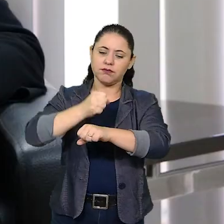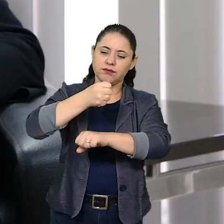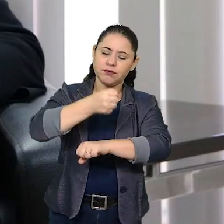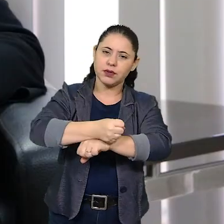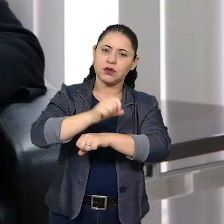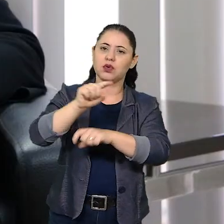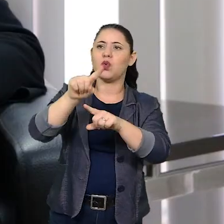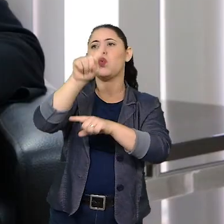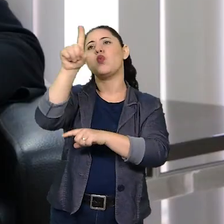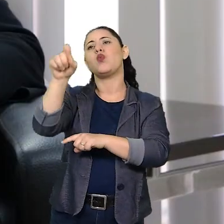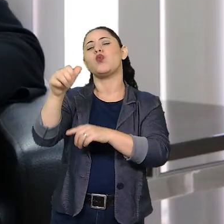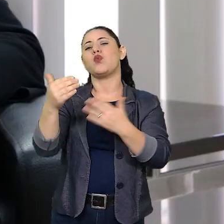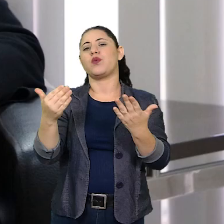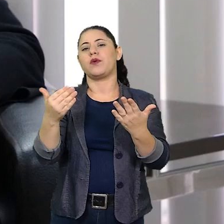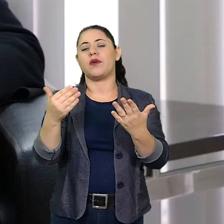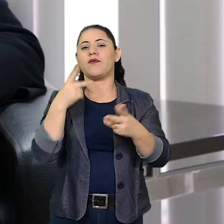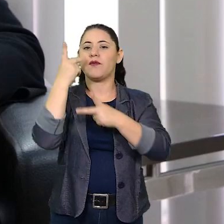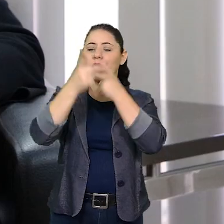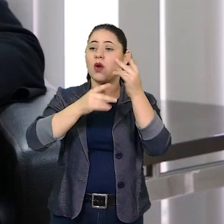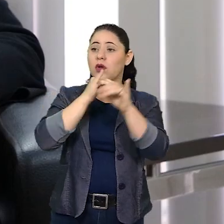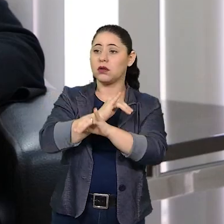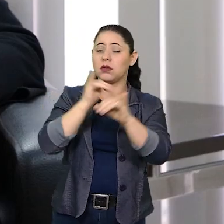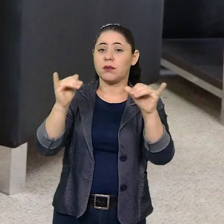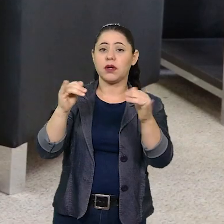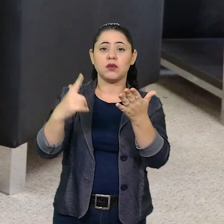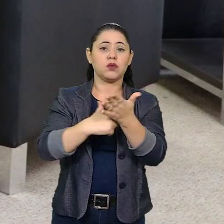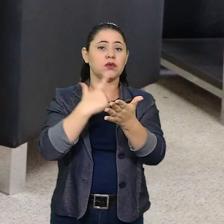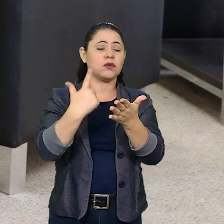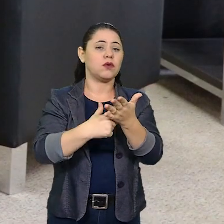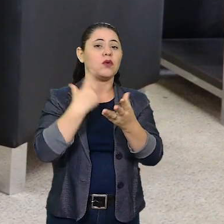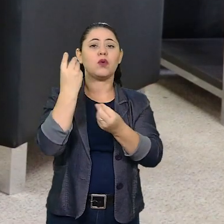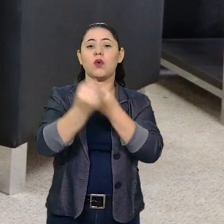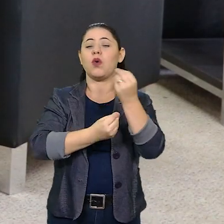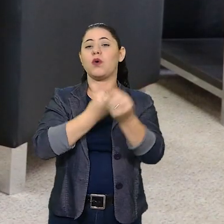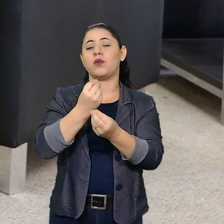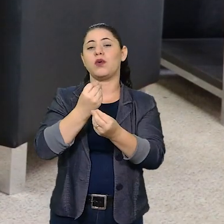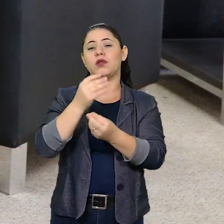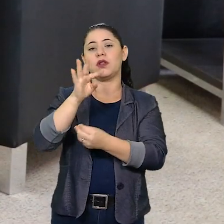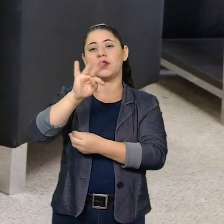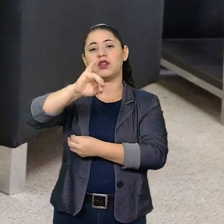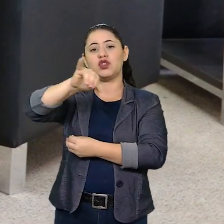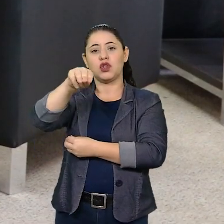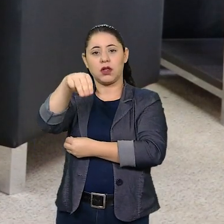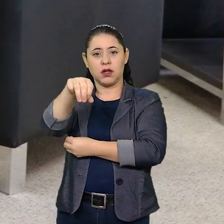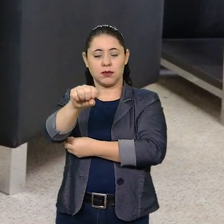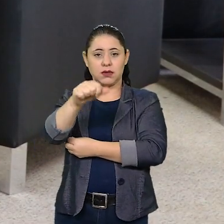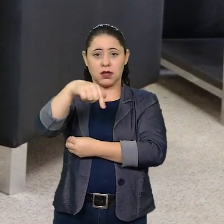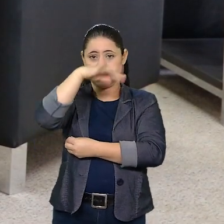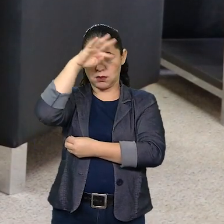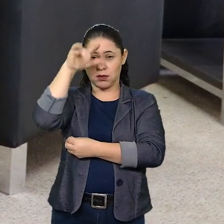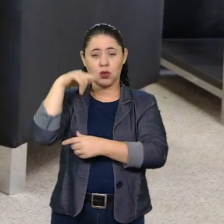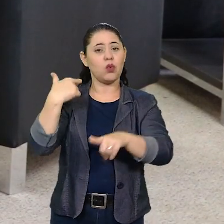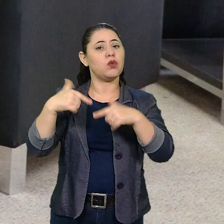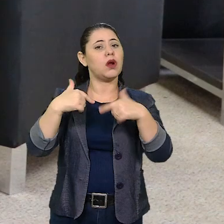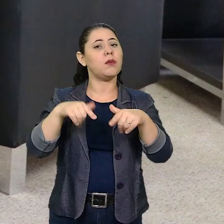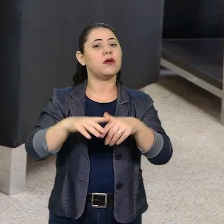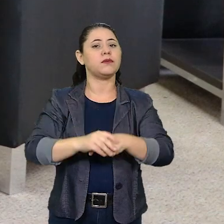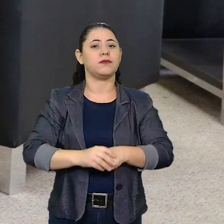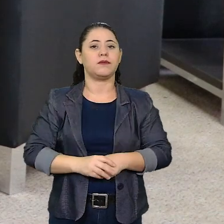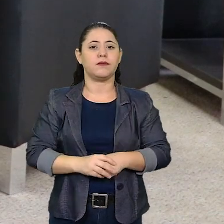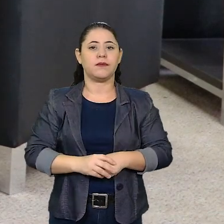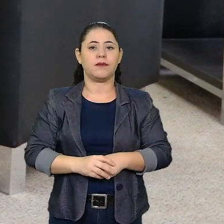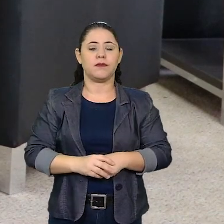questão? Falou da campanha, falou do livro. Como que o TJMS tem feito isso aqui em Mato Grosso do Sul, esse